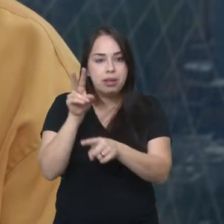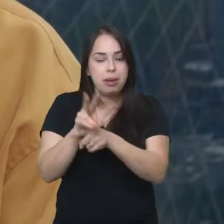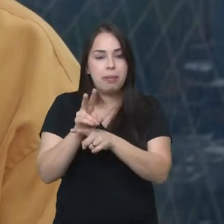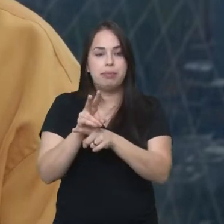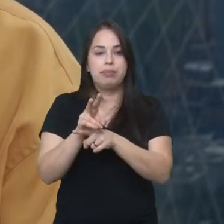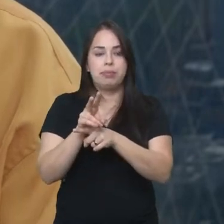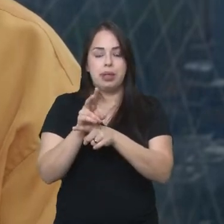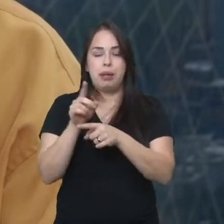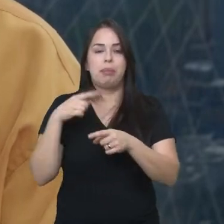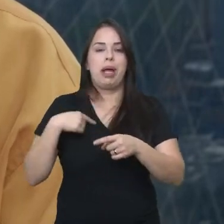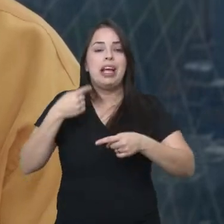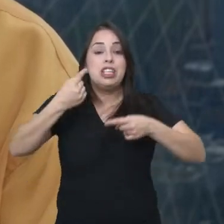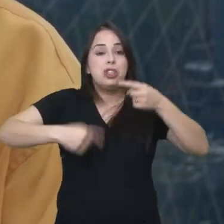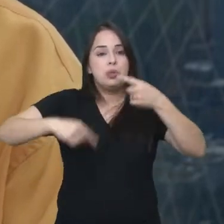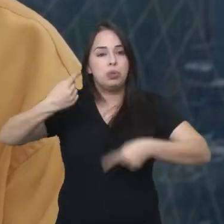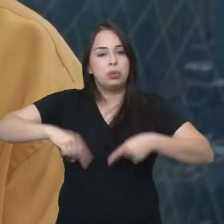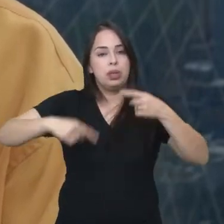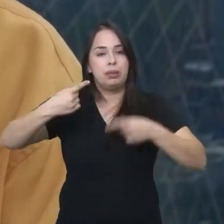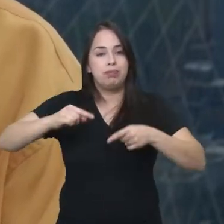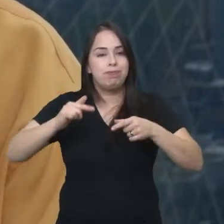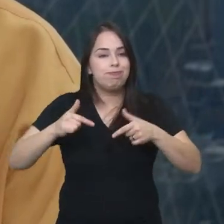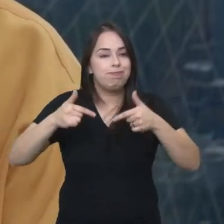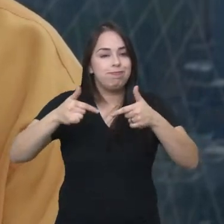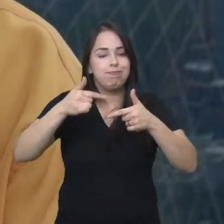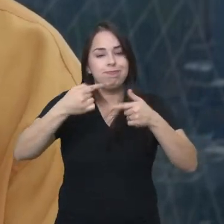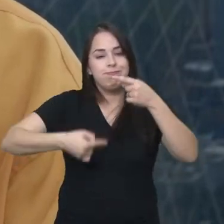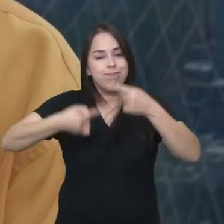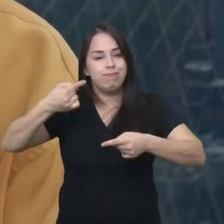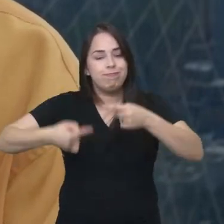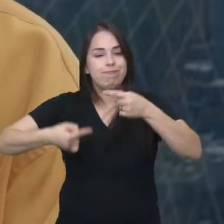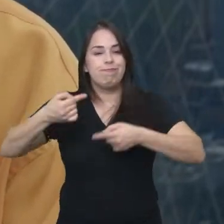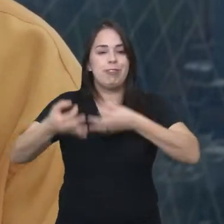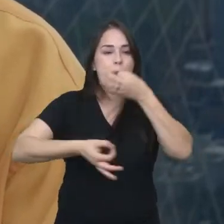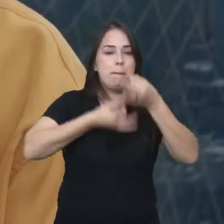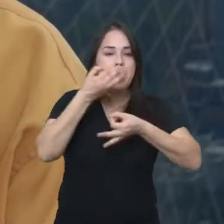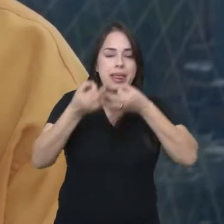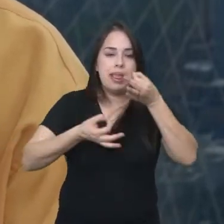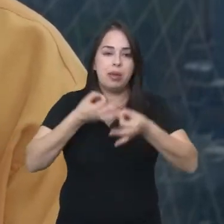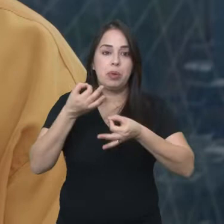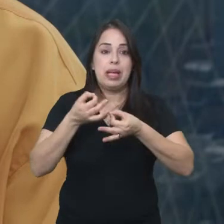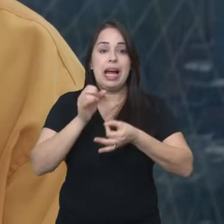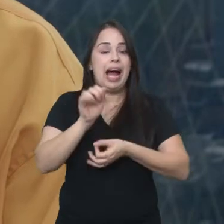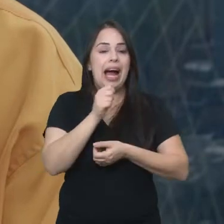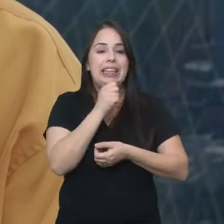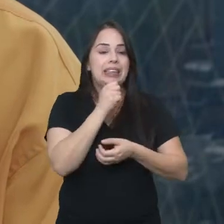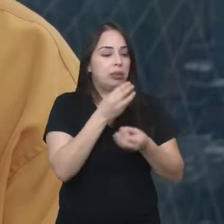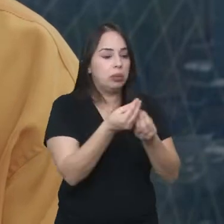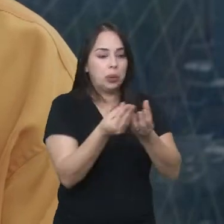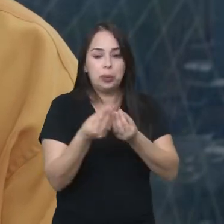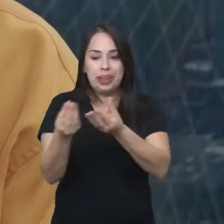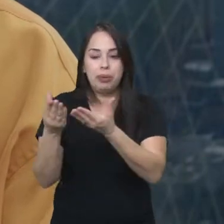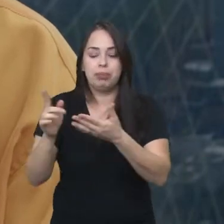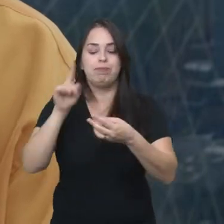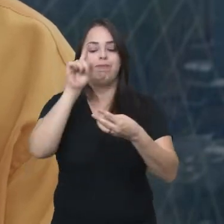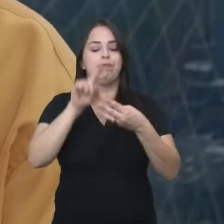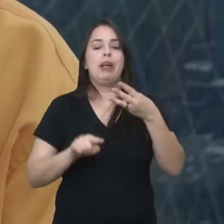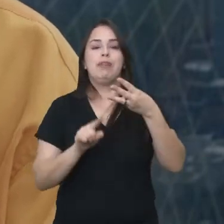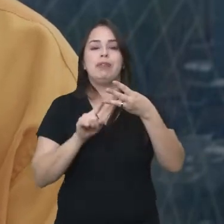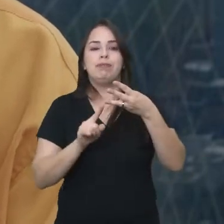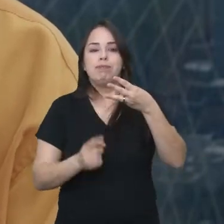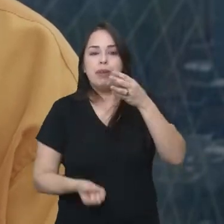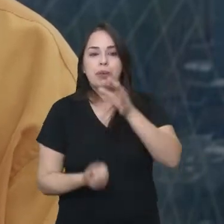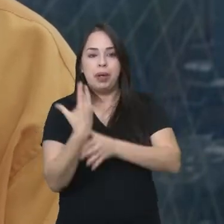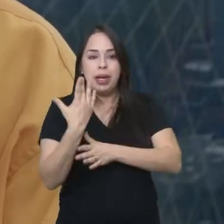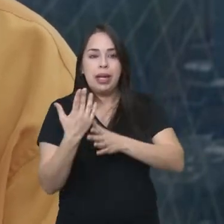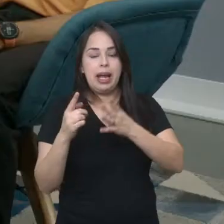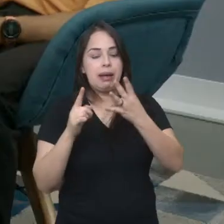possa realmente discutir a política, para que possa, aquilo que ainda não é oferecido, possa ser construído um melhor caminho